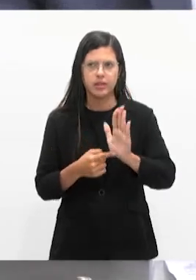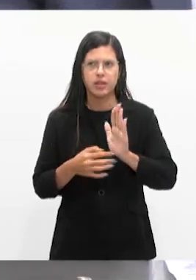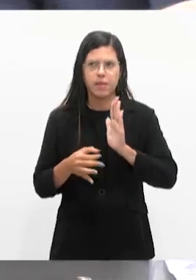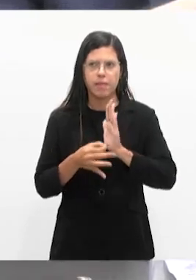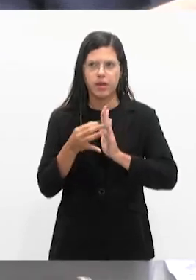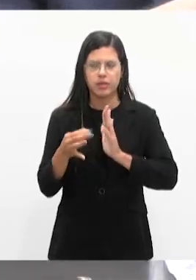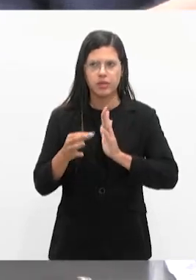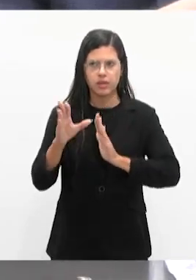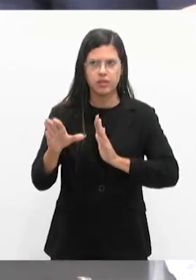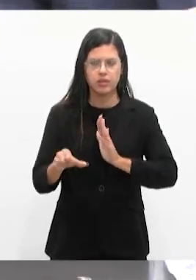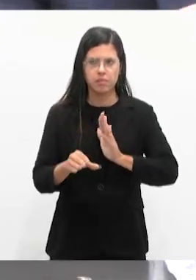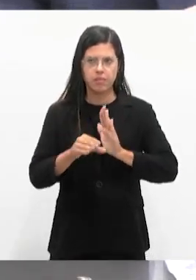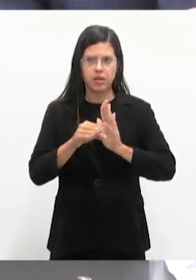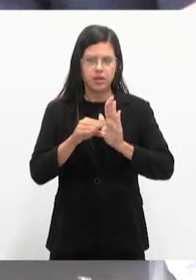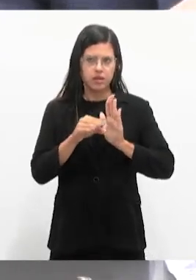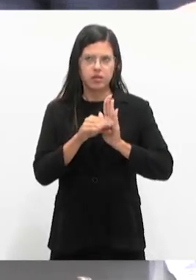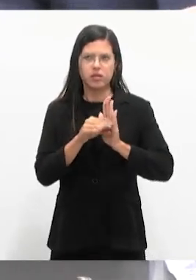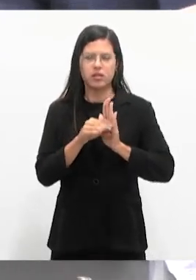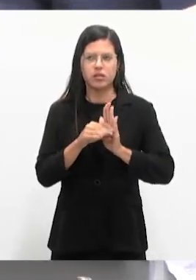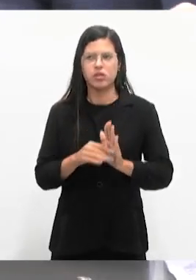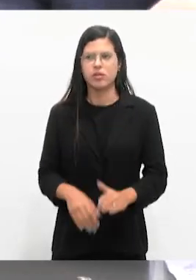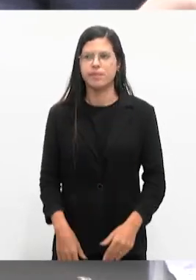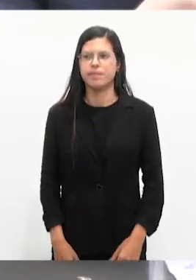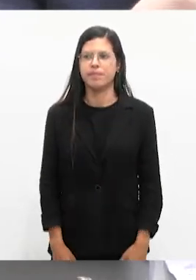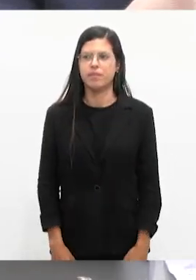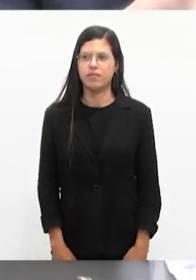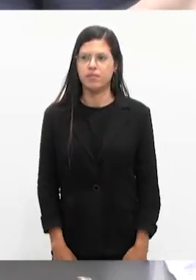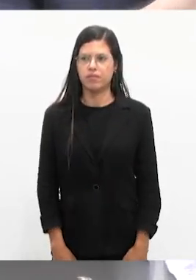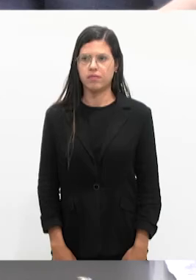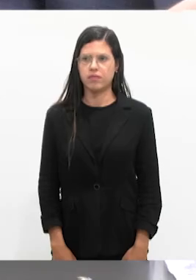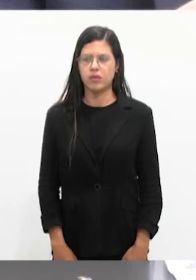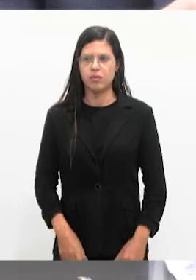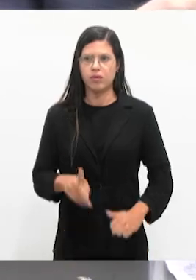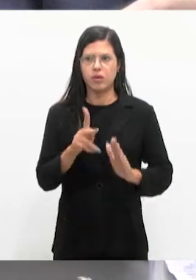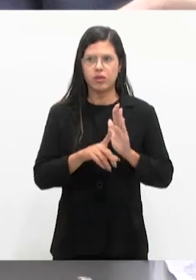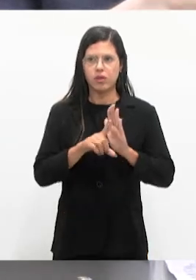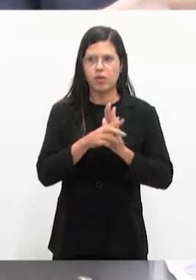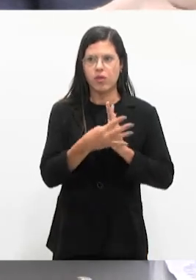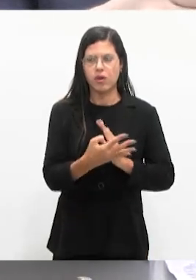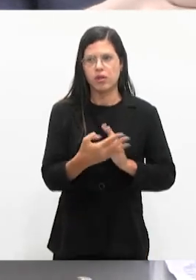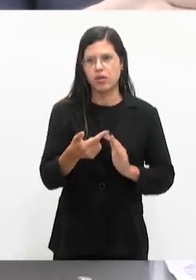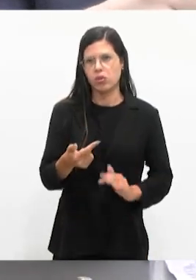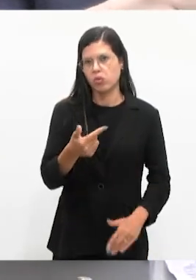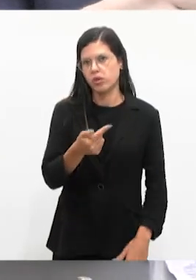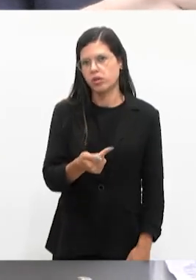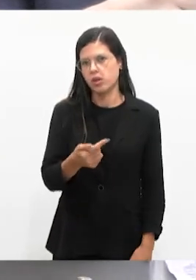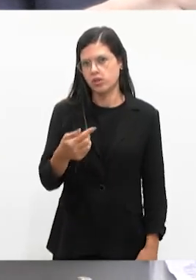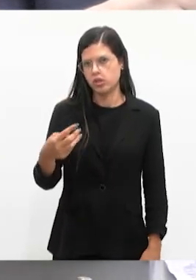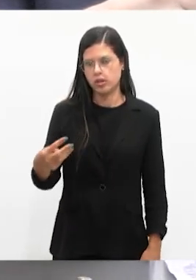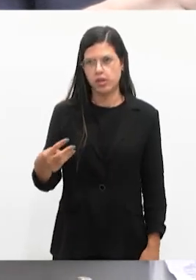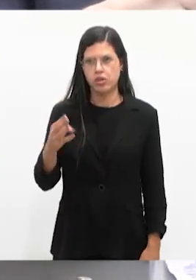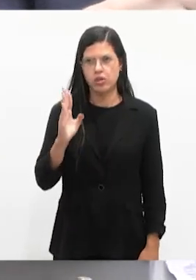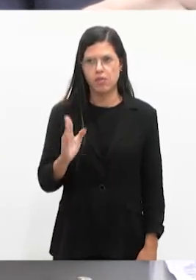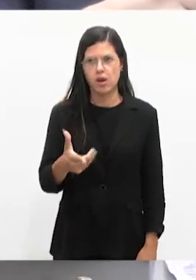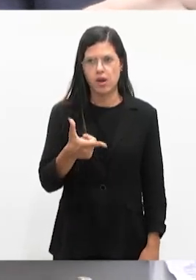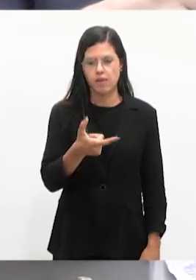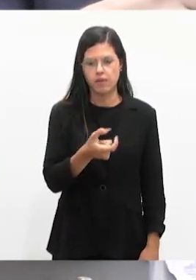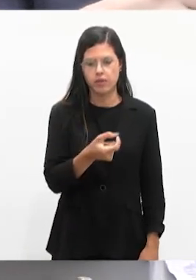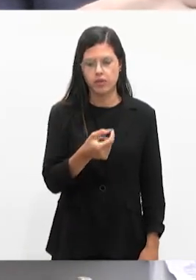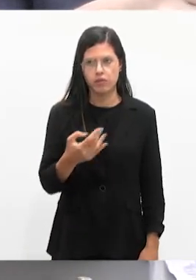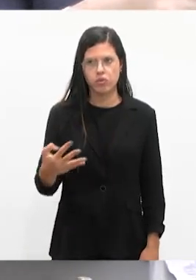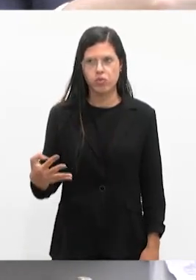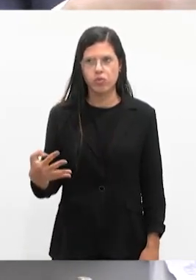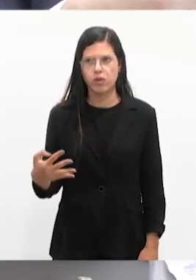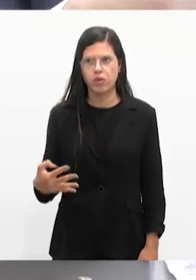as emendas que receberam em plenário, que é o projeto de lei 4273 de